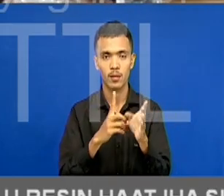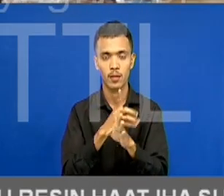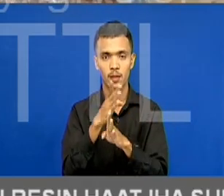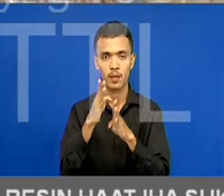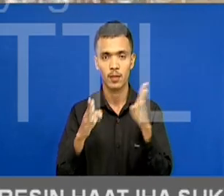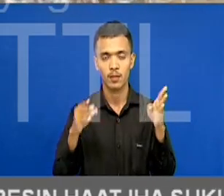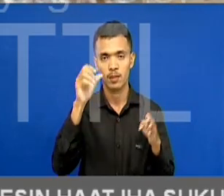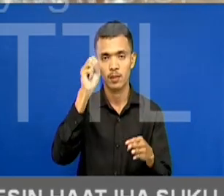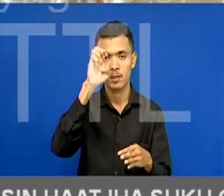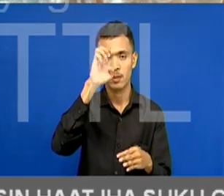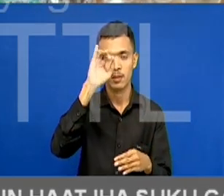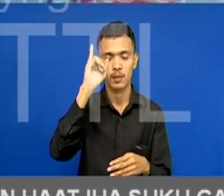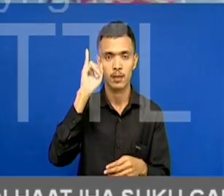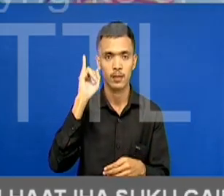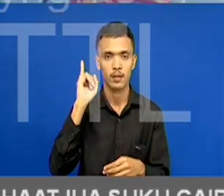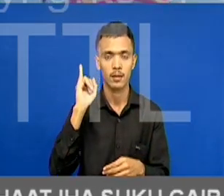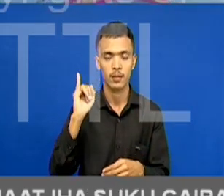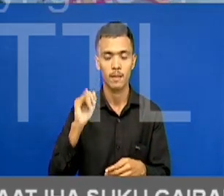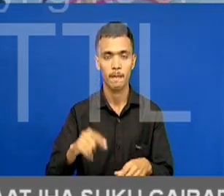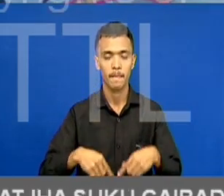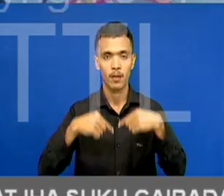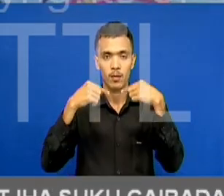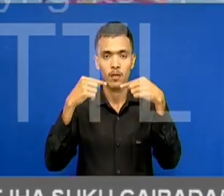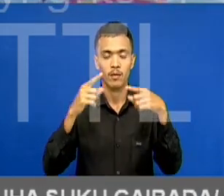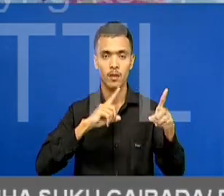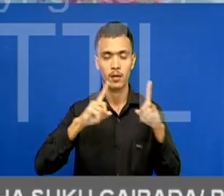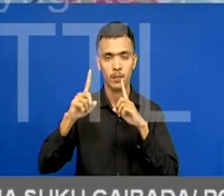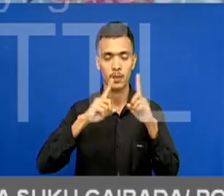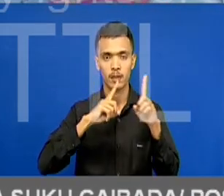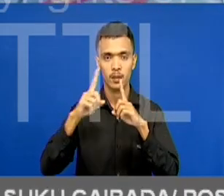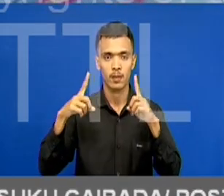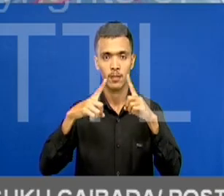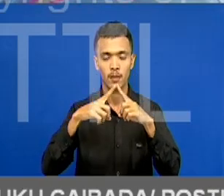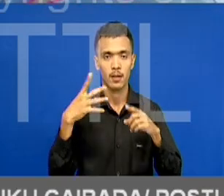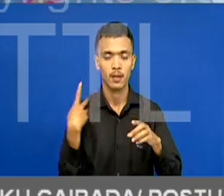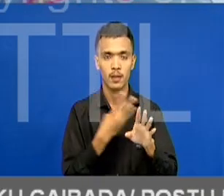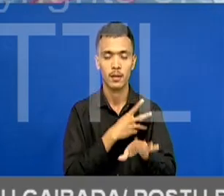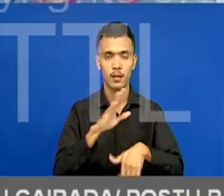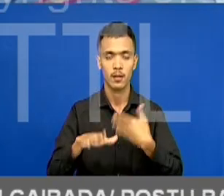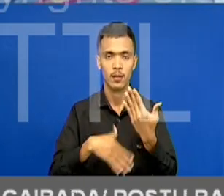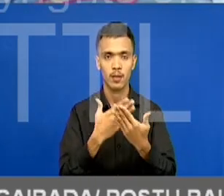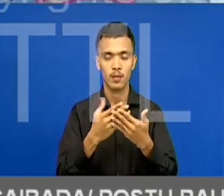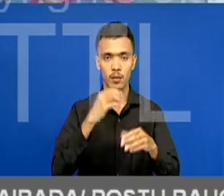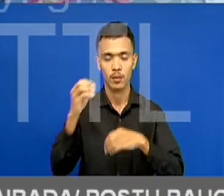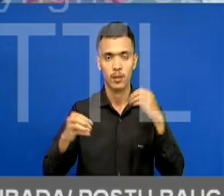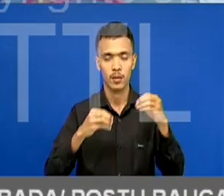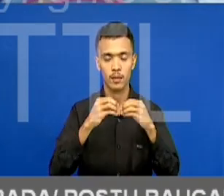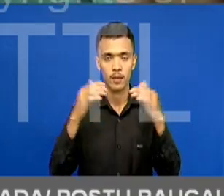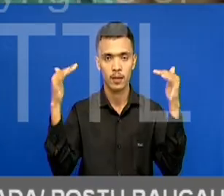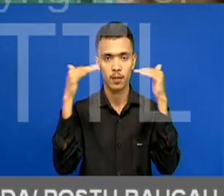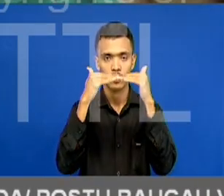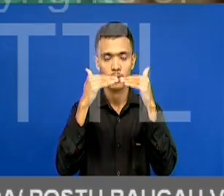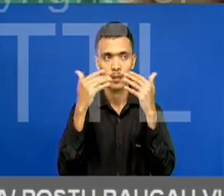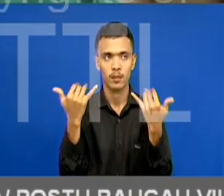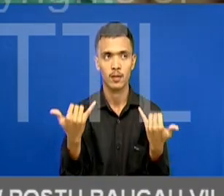CI, Sr. Armando da Costa, atufo a explicação bem tahoto quando ba encontro nerasi. Yamni loron diak ba, Sr.